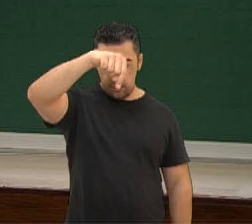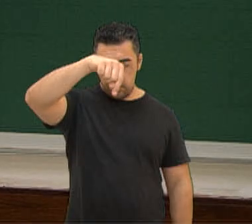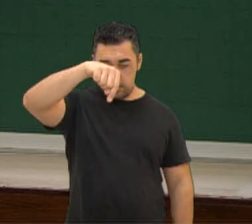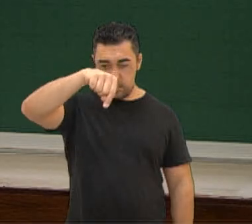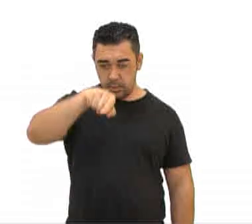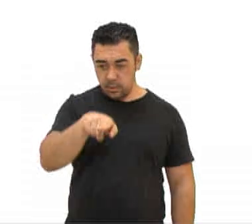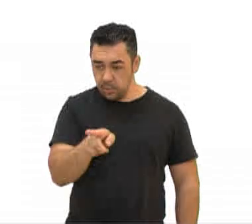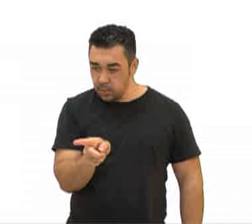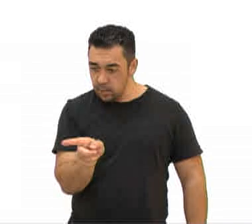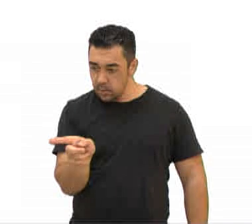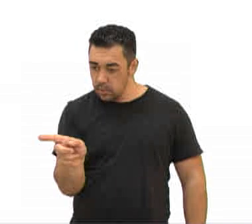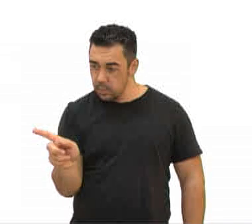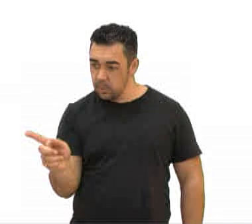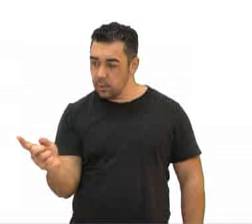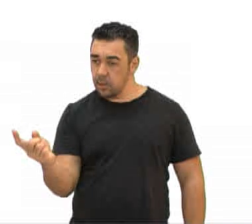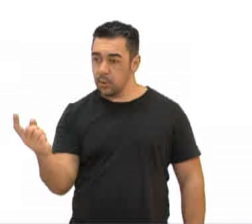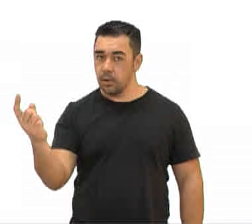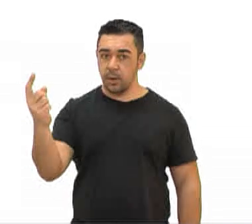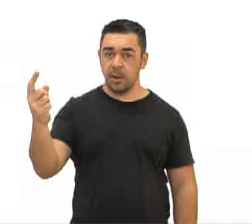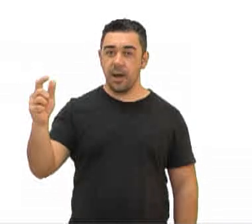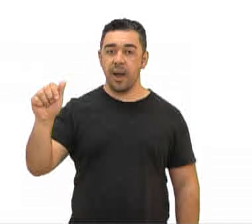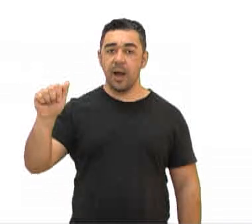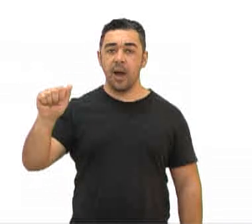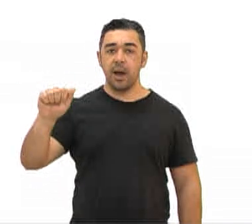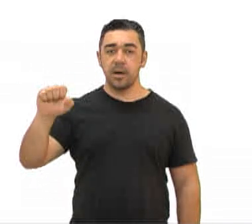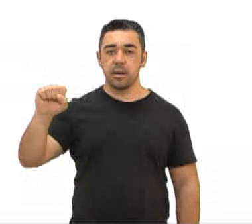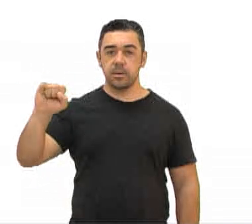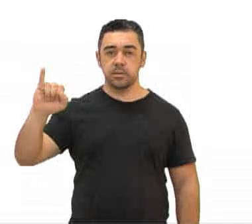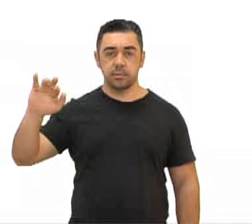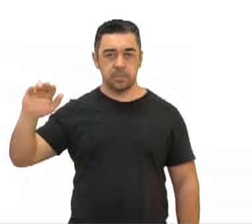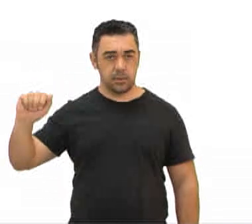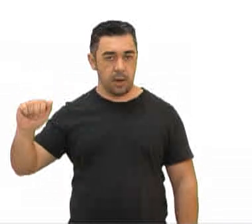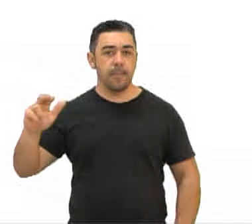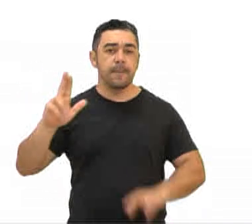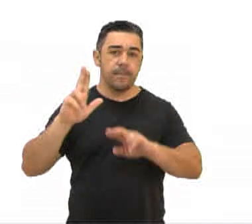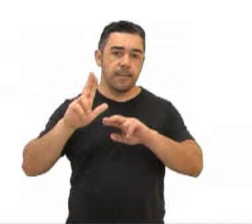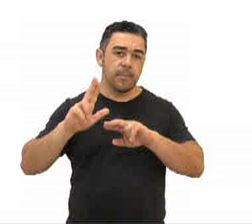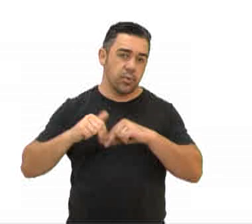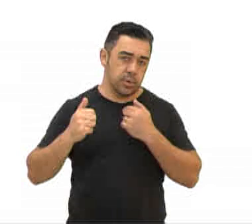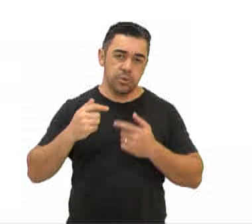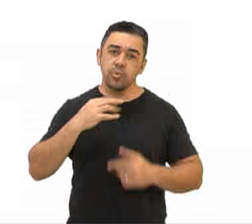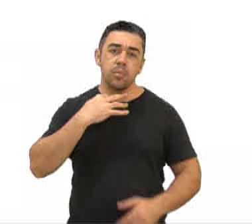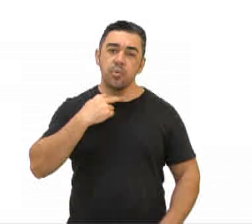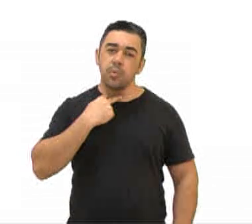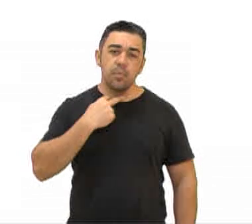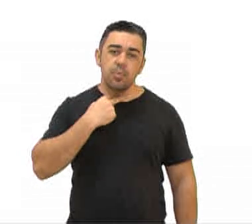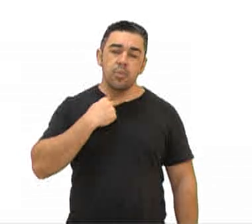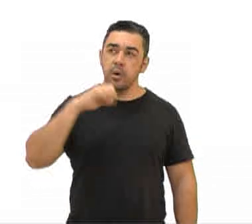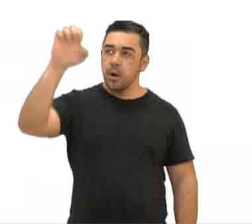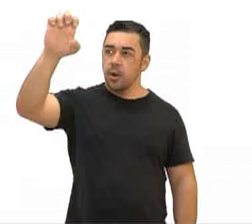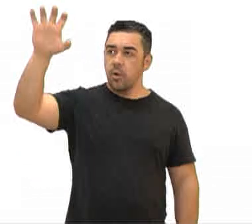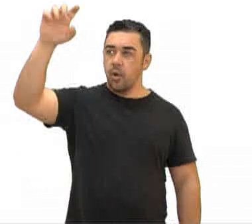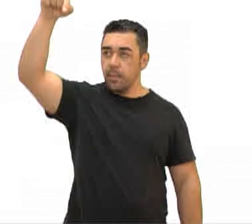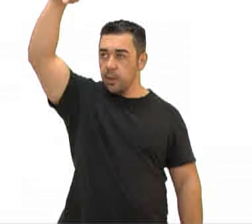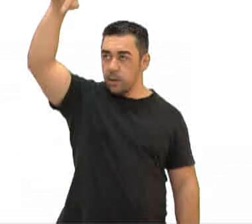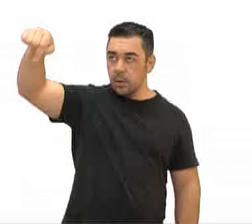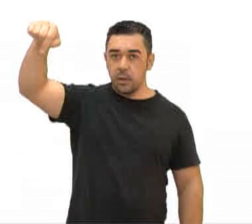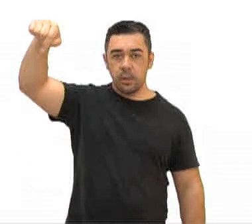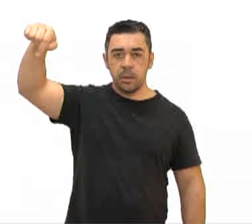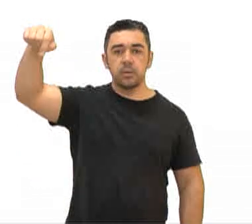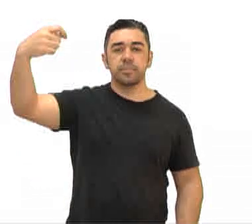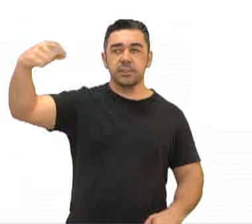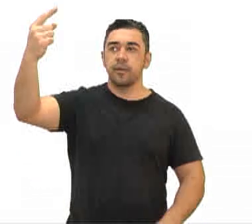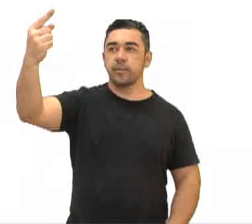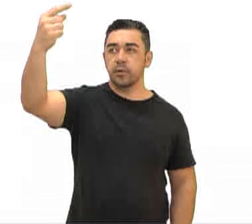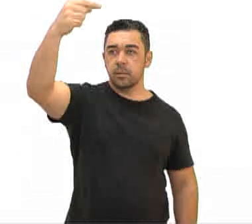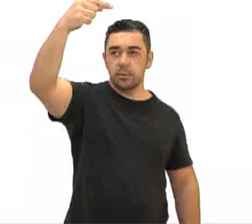existente no Oriente Médio, por isso eles não podiam atravessar direto o território aqui da Europa, e eles tinham que circular pelo Oceano